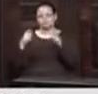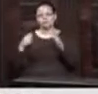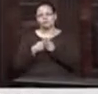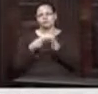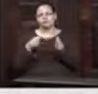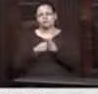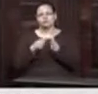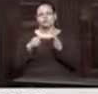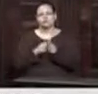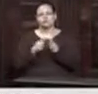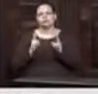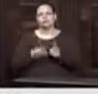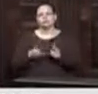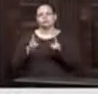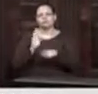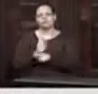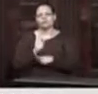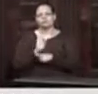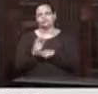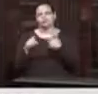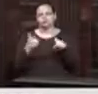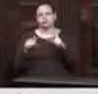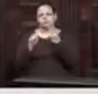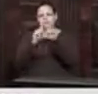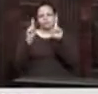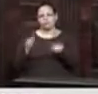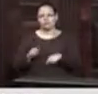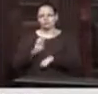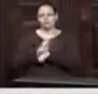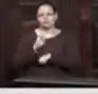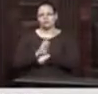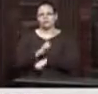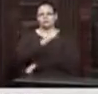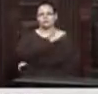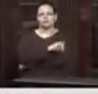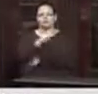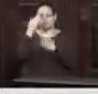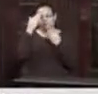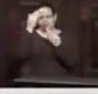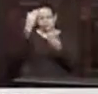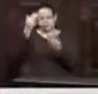lutando sempre em defesa do servidor do Estado do Rio de Janeiro. Muito obrigada.